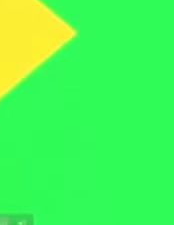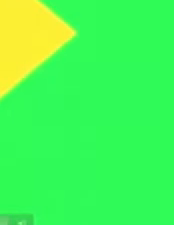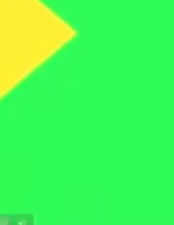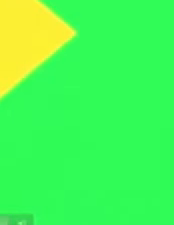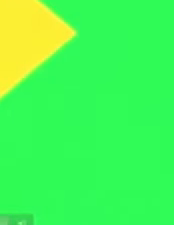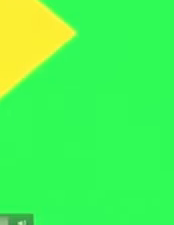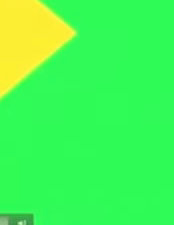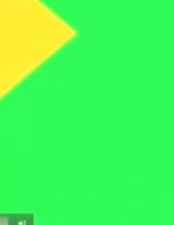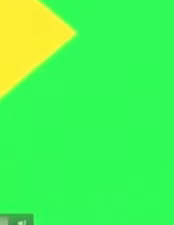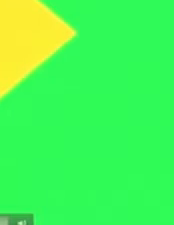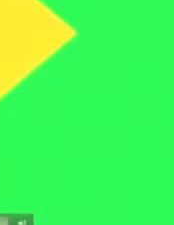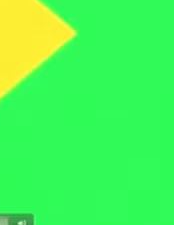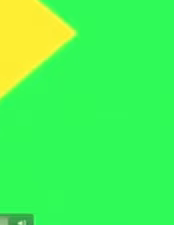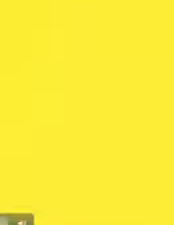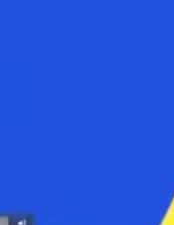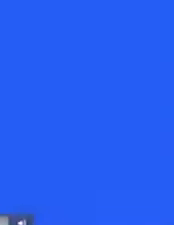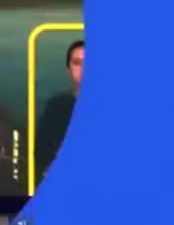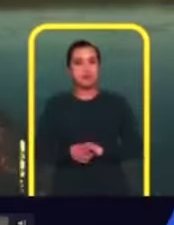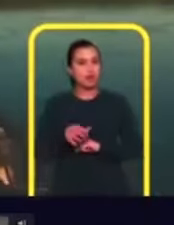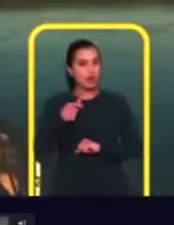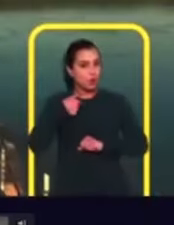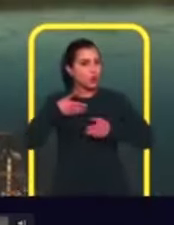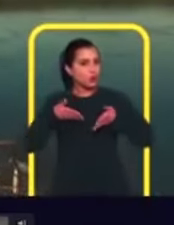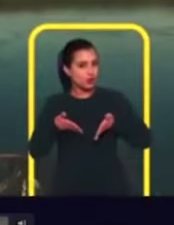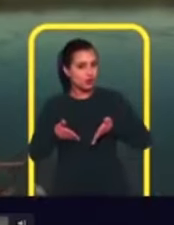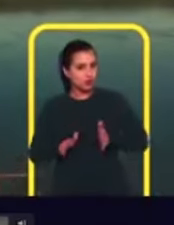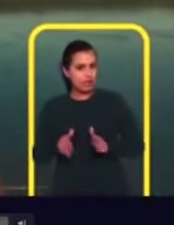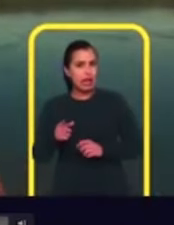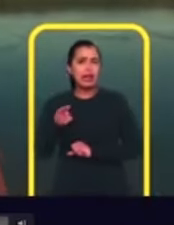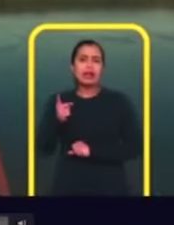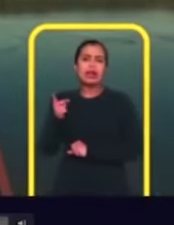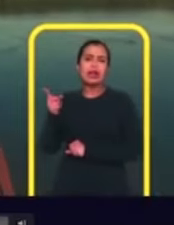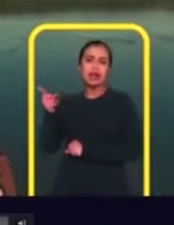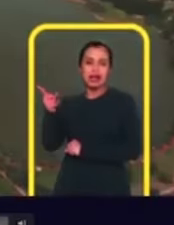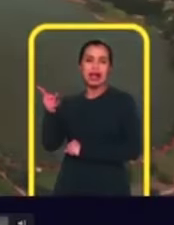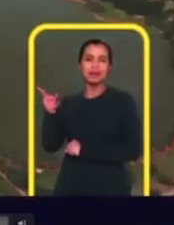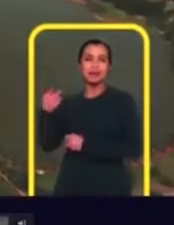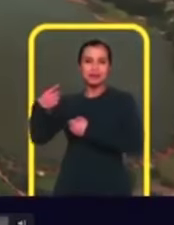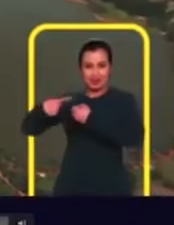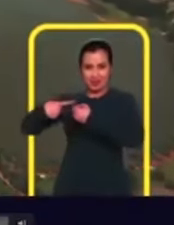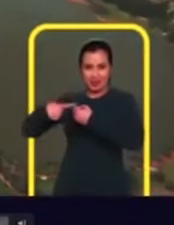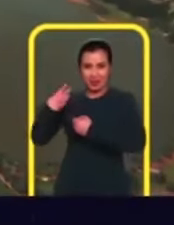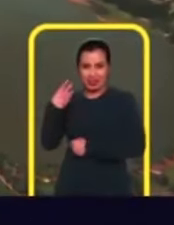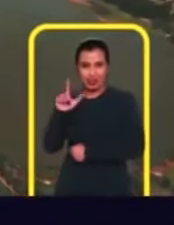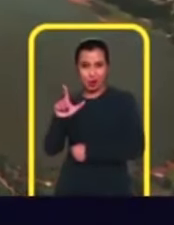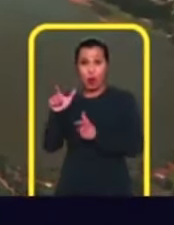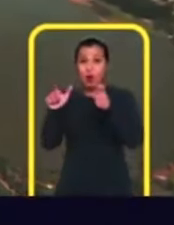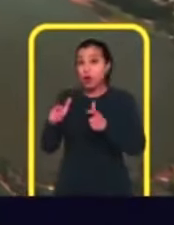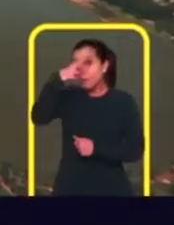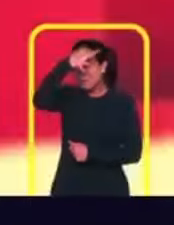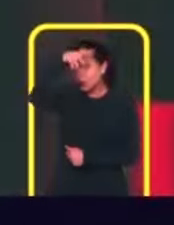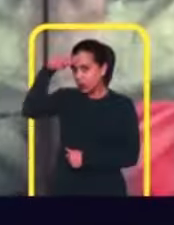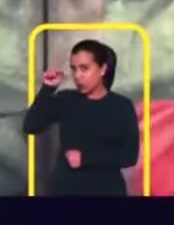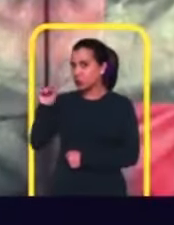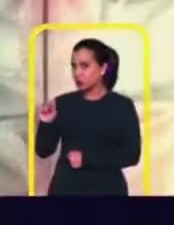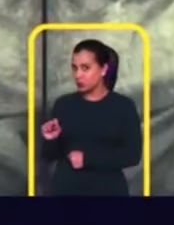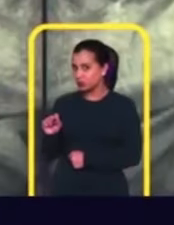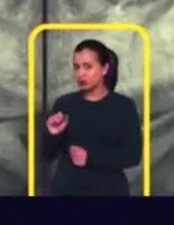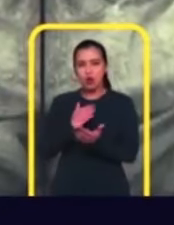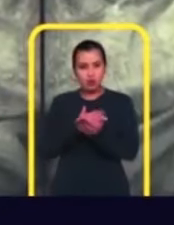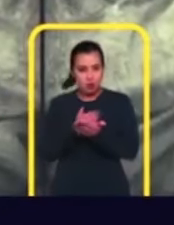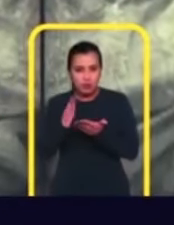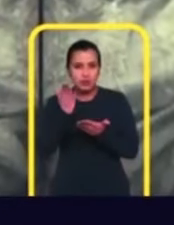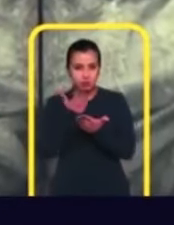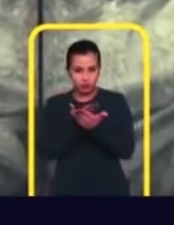simples no raciocínio. Aí, vamos para a Simone. Eu nasci no interior do interior do Brasil. Sou de Três Lagoas, no Mato Grosso do Sul. Comecei